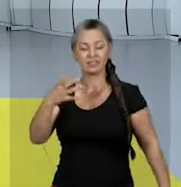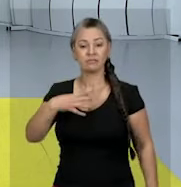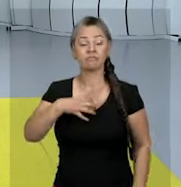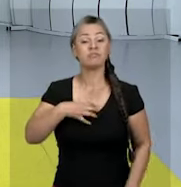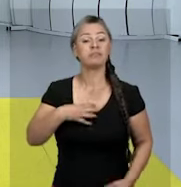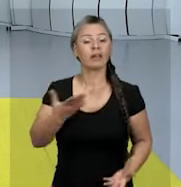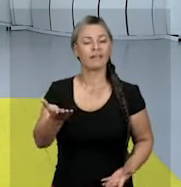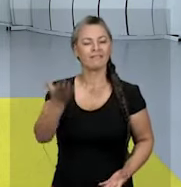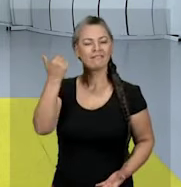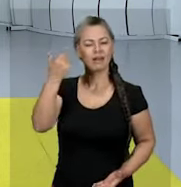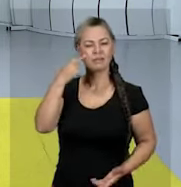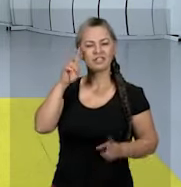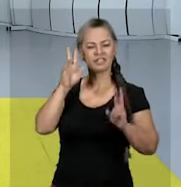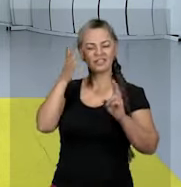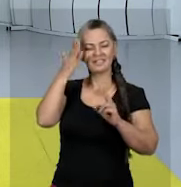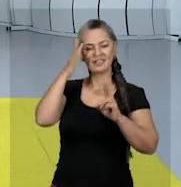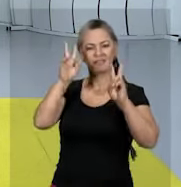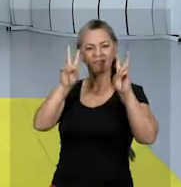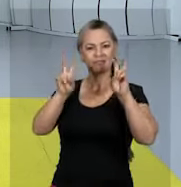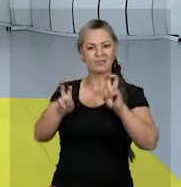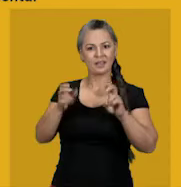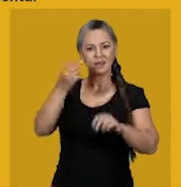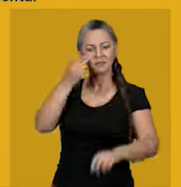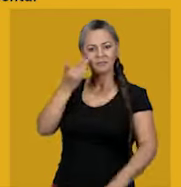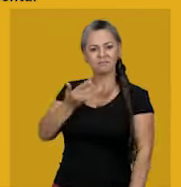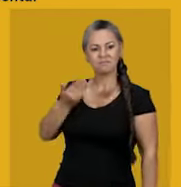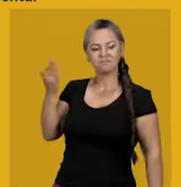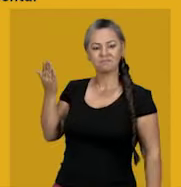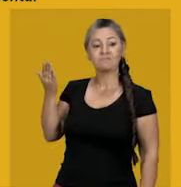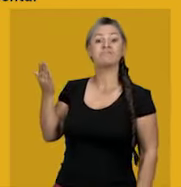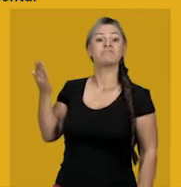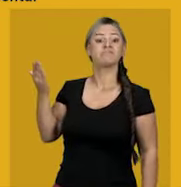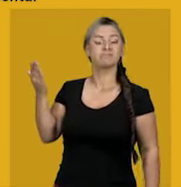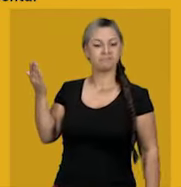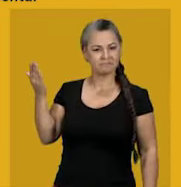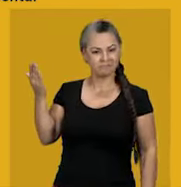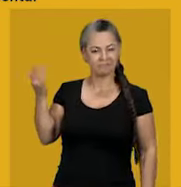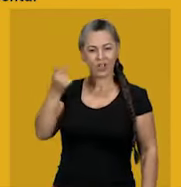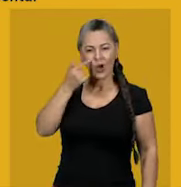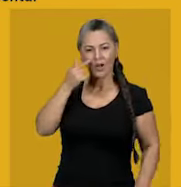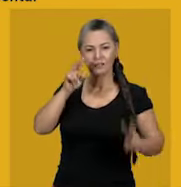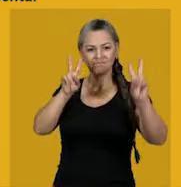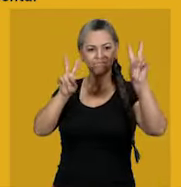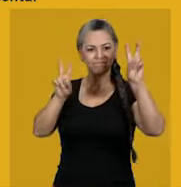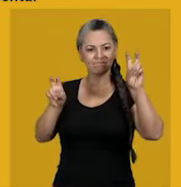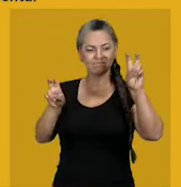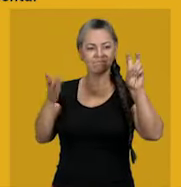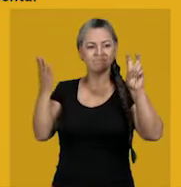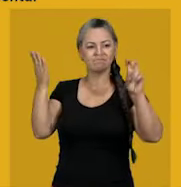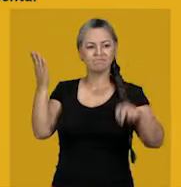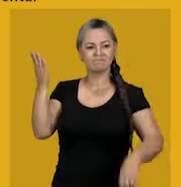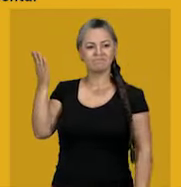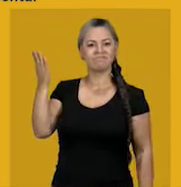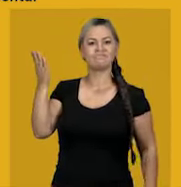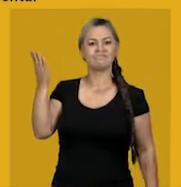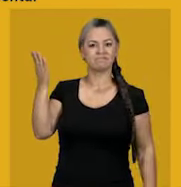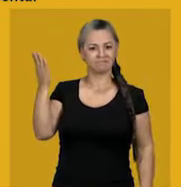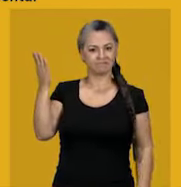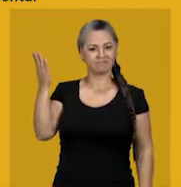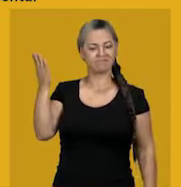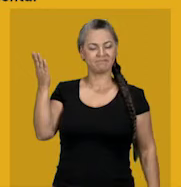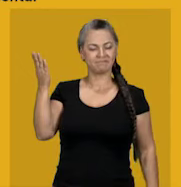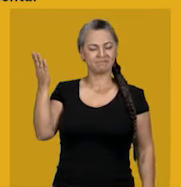aula de hoje. E o tema da nossa aula de hoje é Organização do Sistema Nervoso, parte